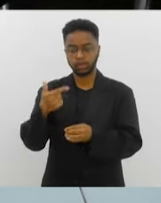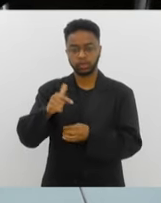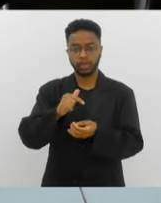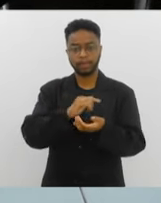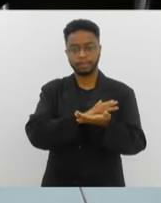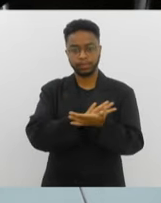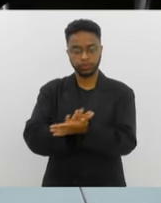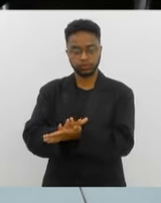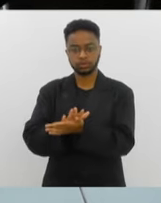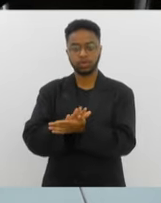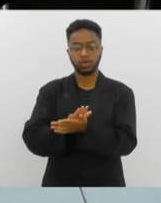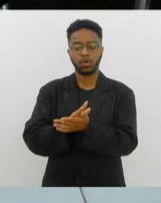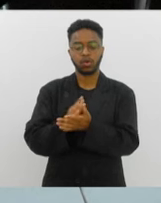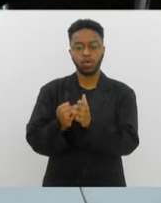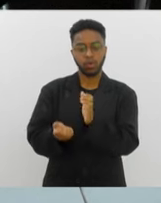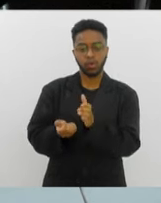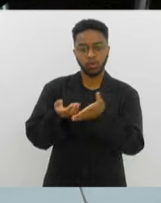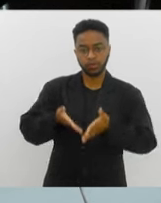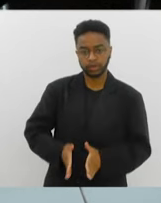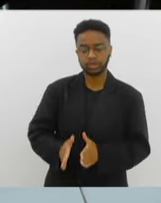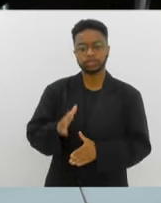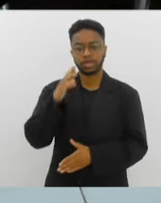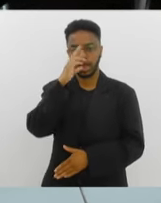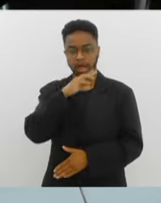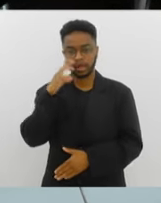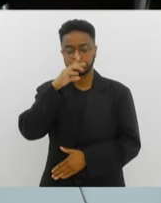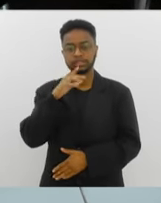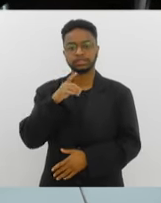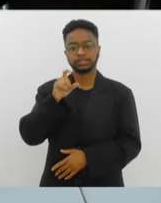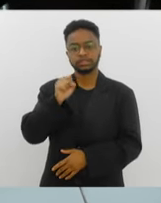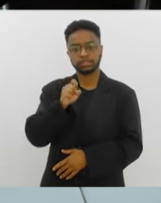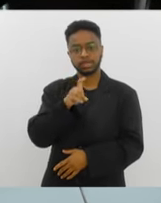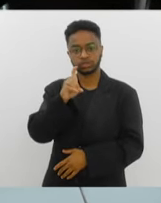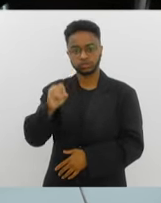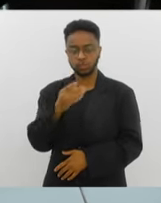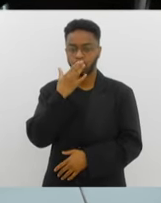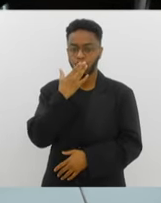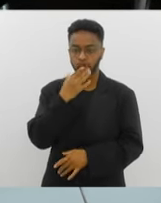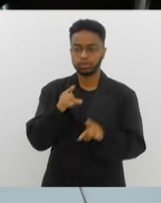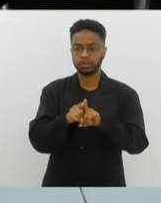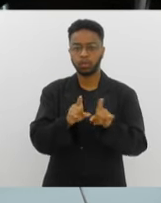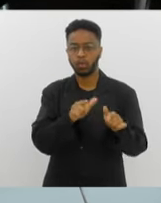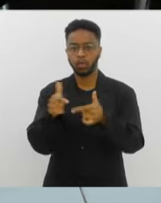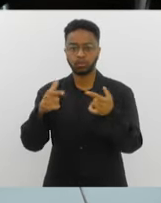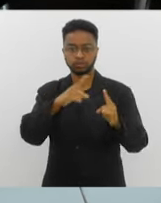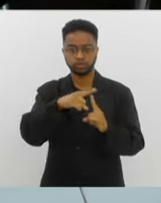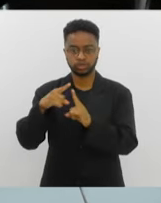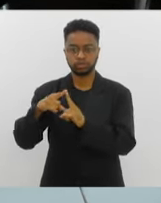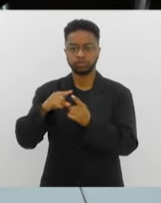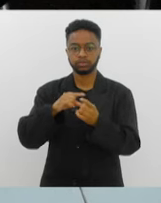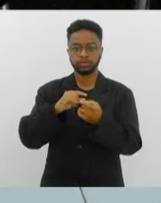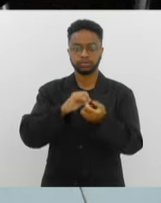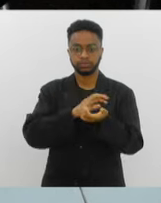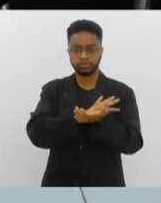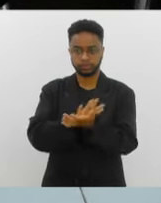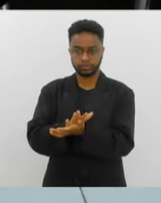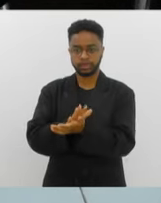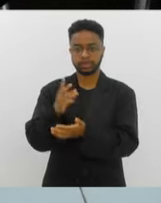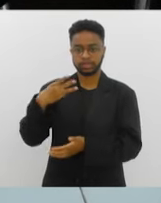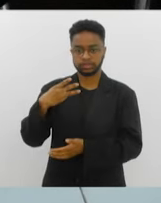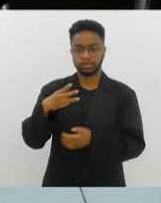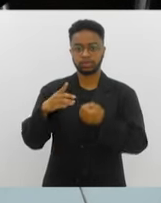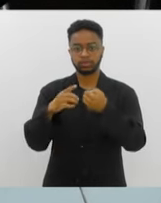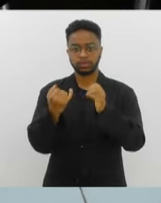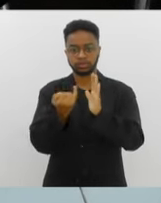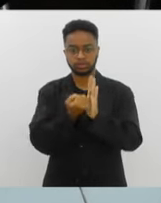raça, sexo, cor, idade, qualquer outra forma de discriminação. Então é o 3º, inciso 4º,